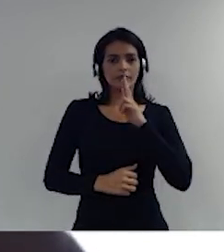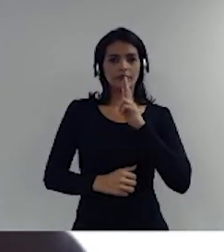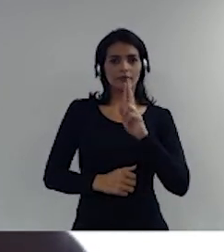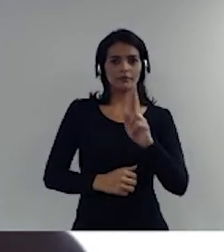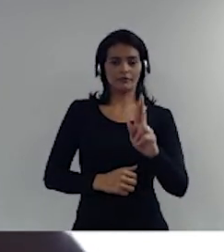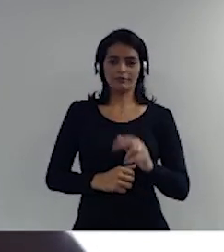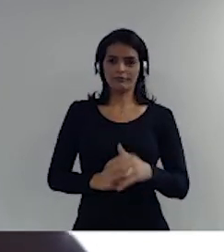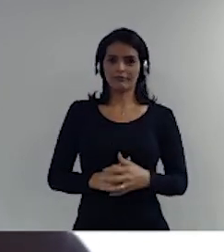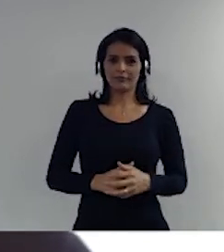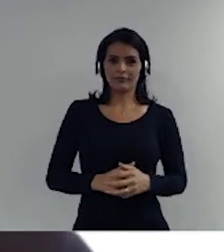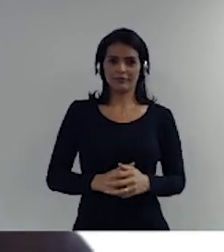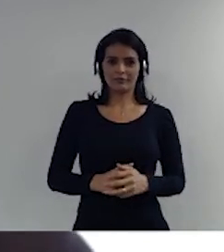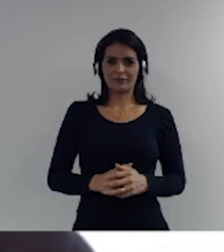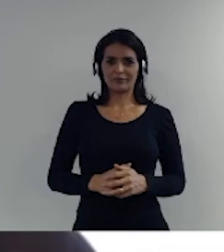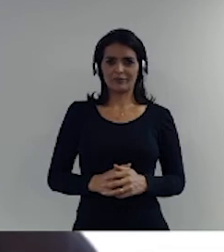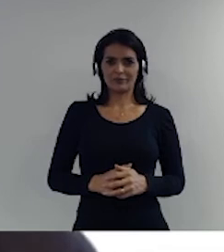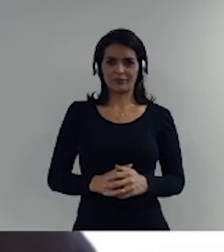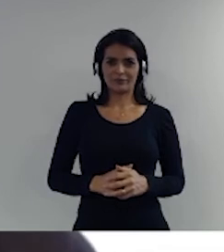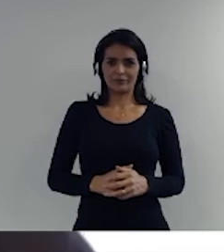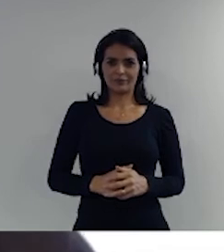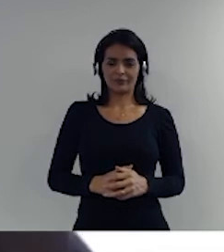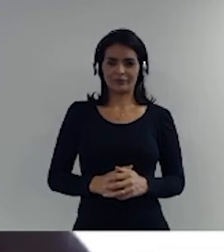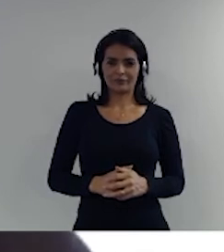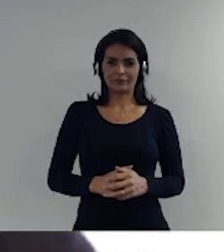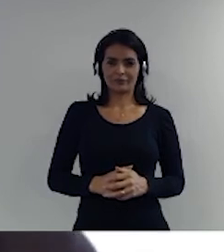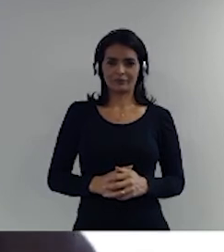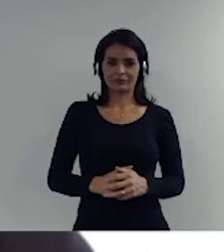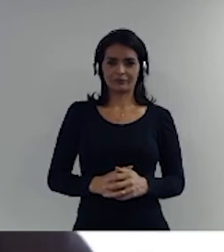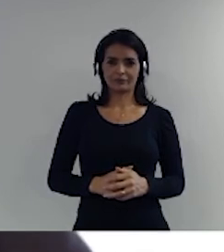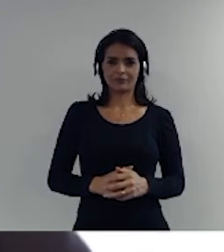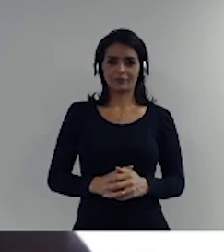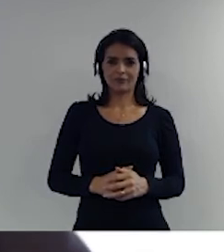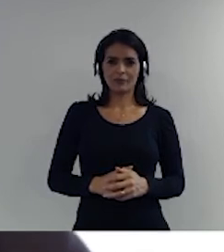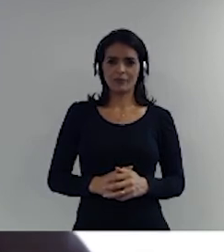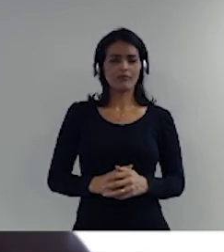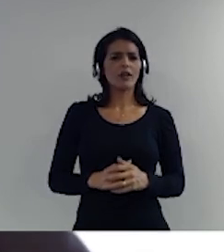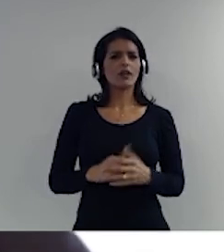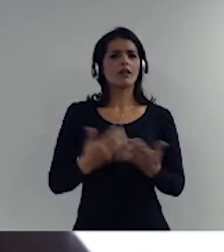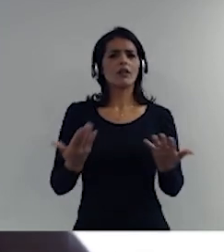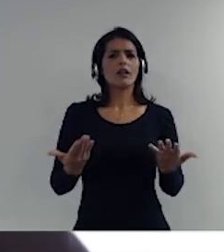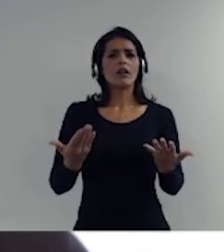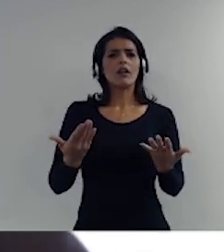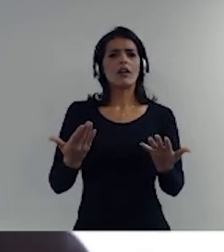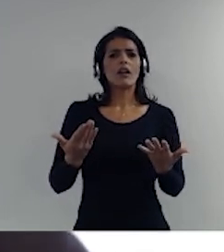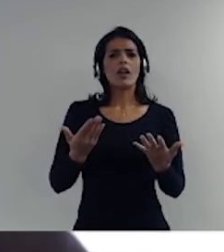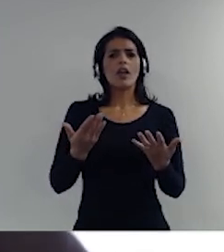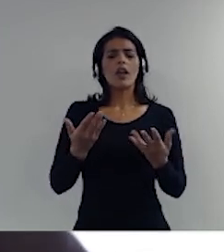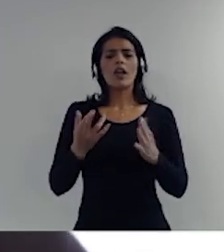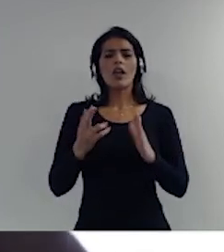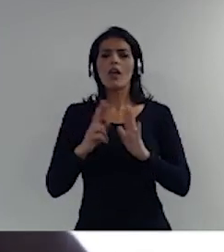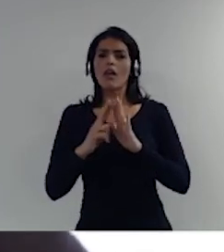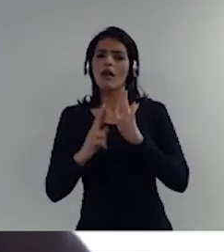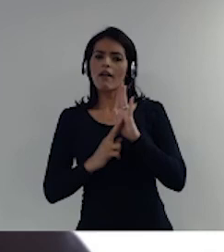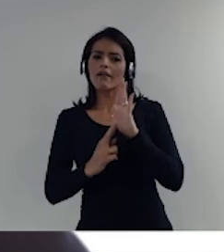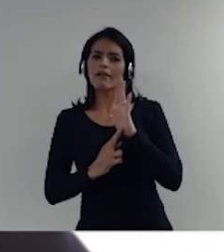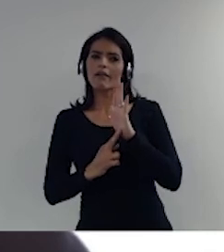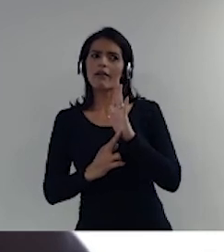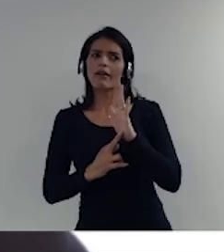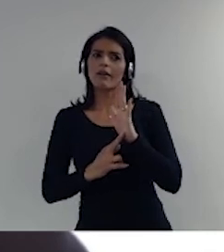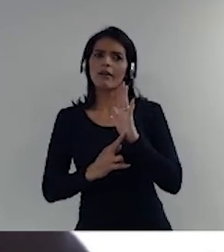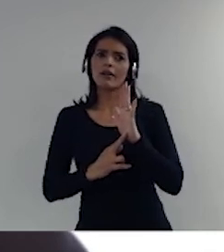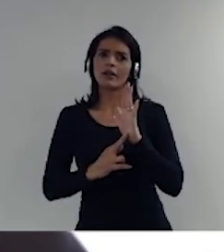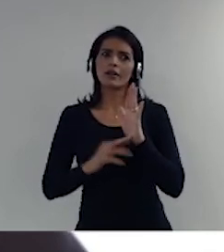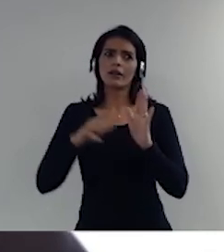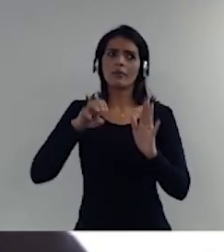caberia pensar. Então, quais são os princípios pelos quais o regulador de mercado deve se